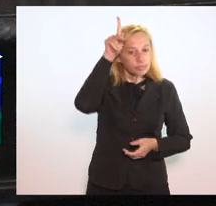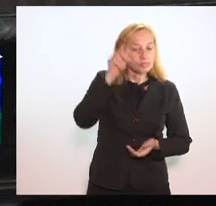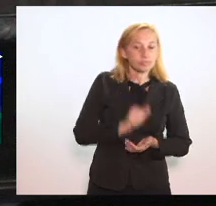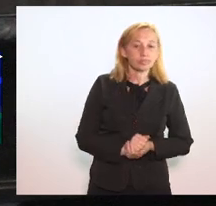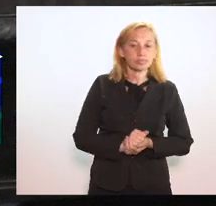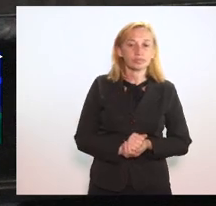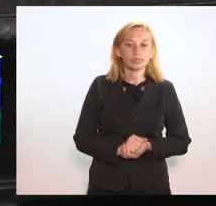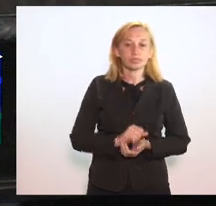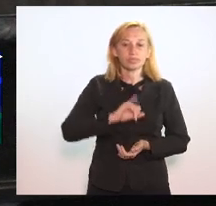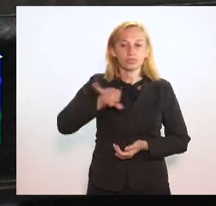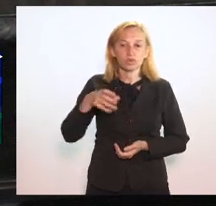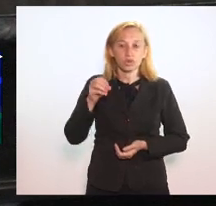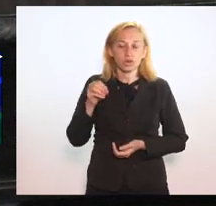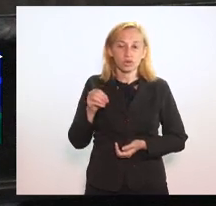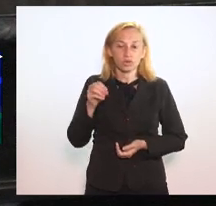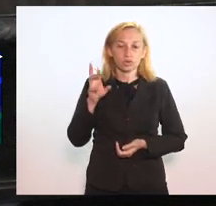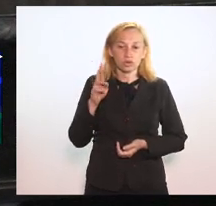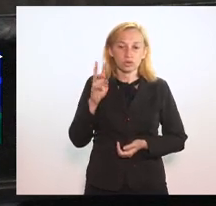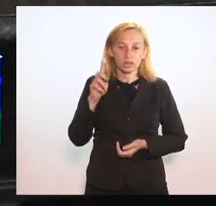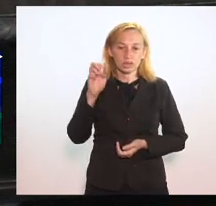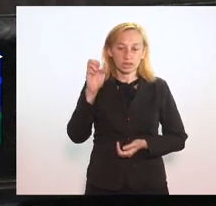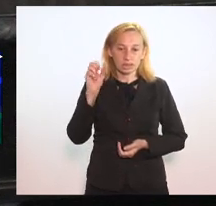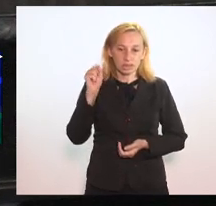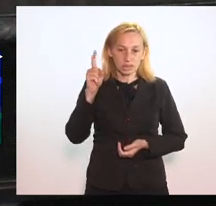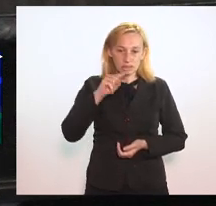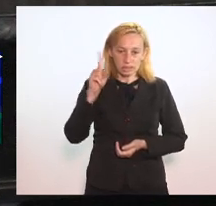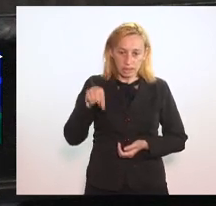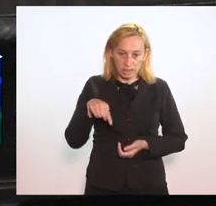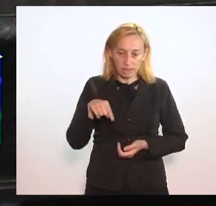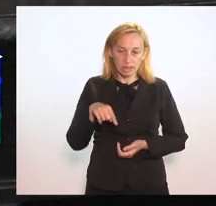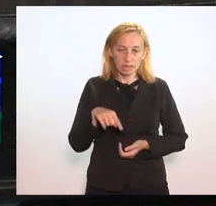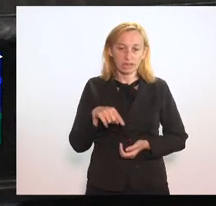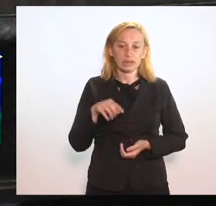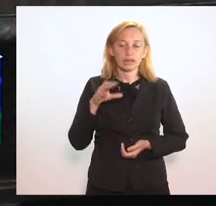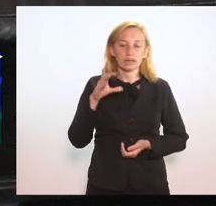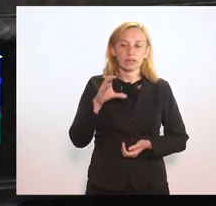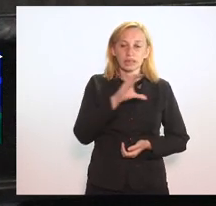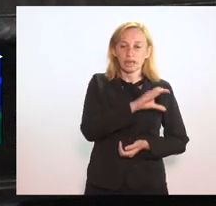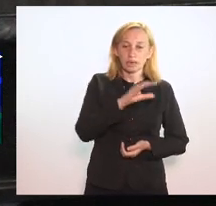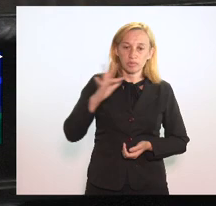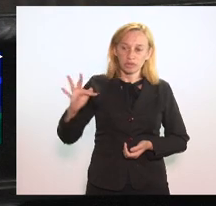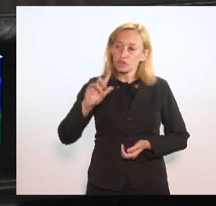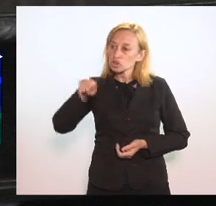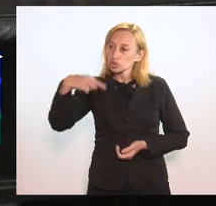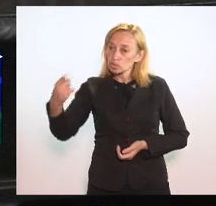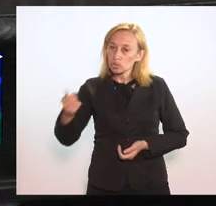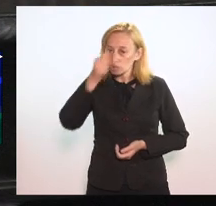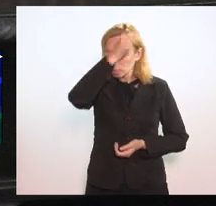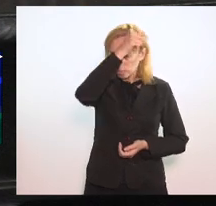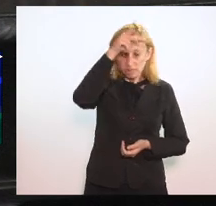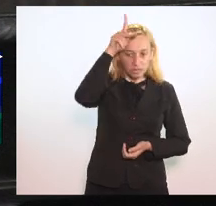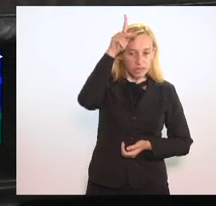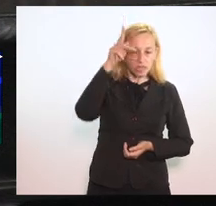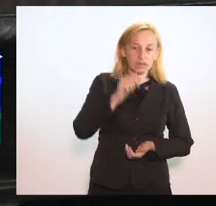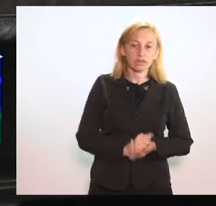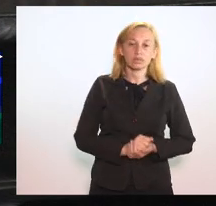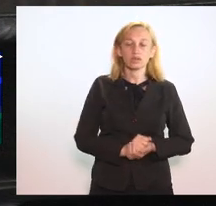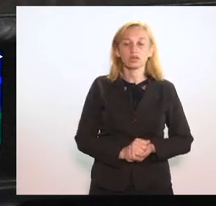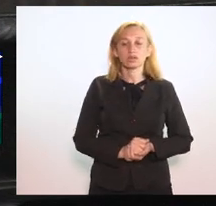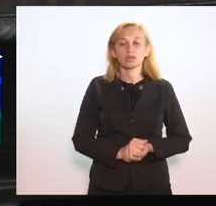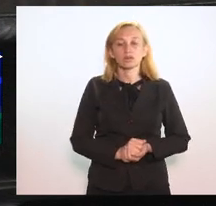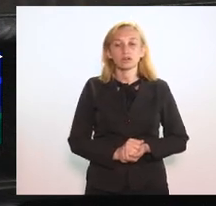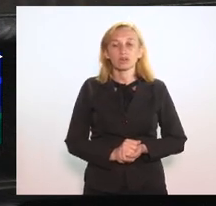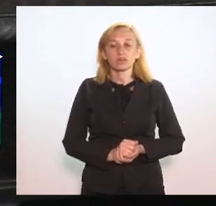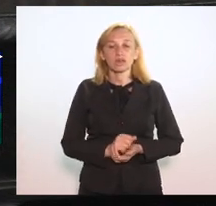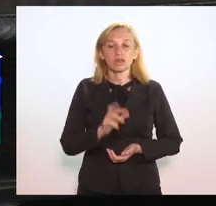José Bonifácio de Cabo Frio as preocupações de outros prefeitos da região dos lagos dos